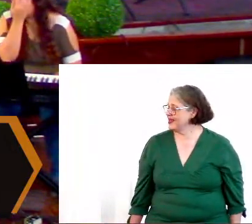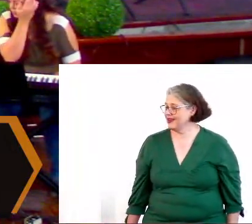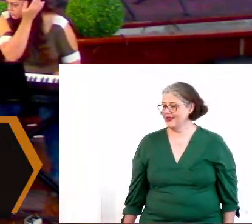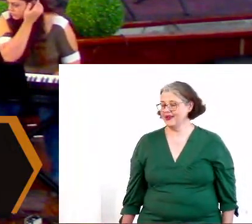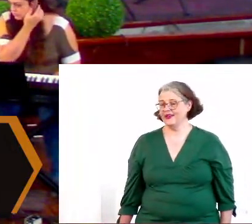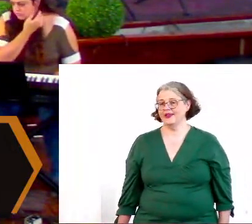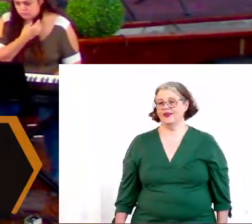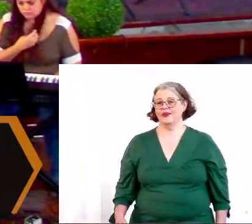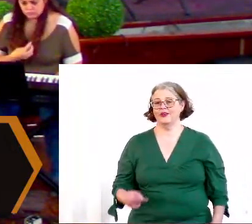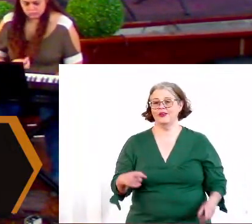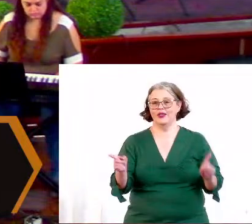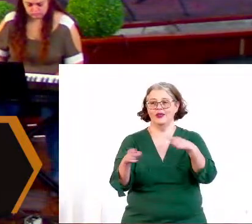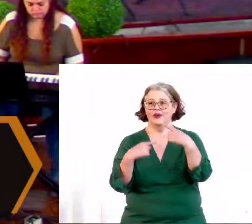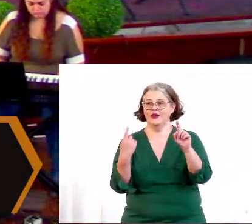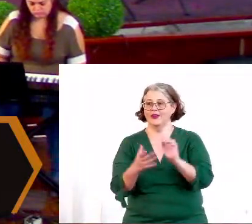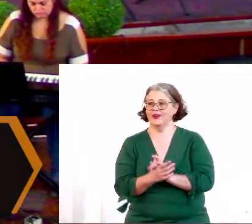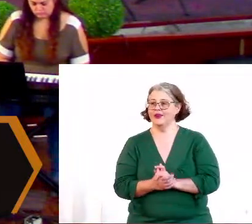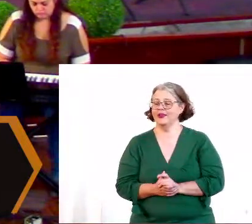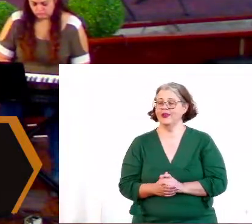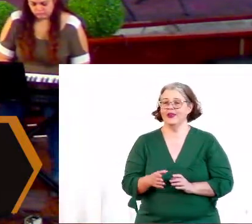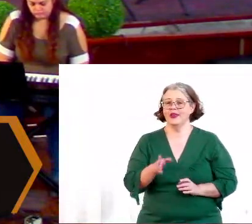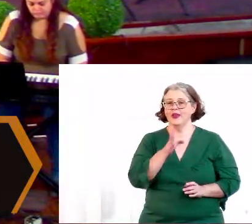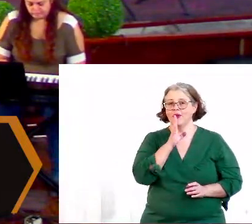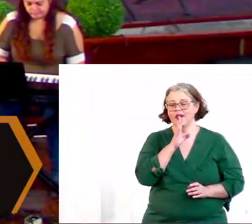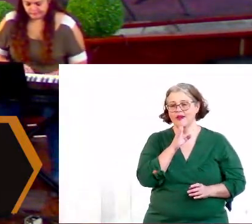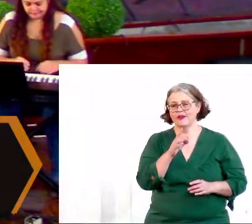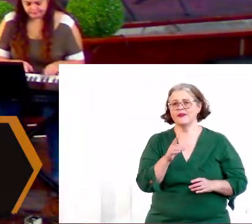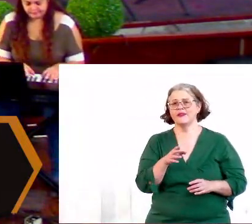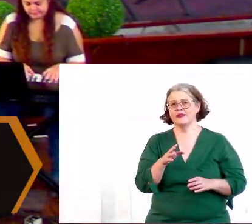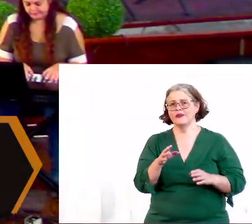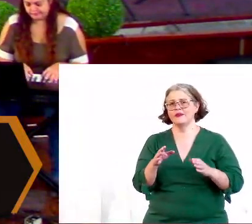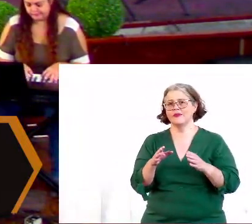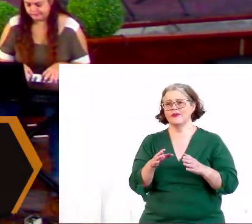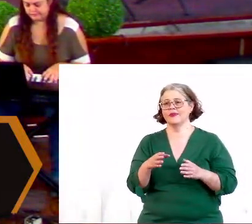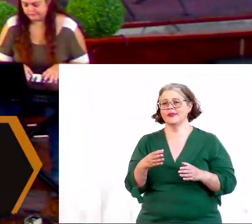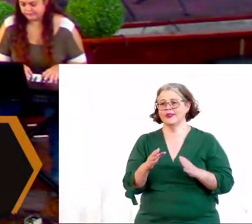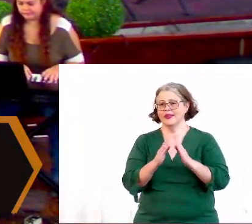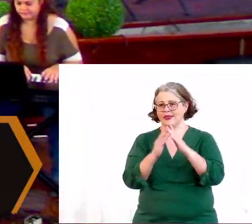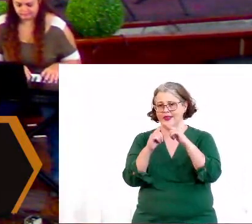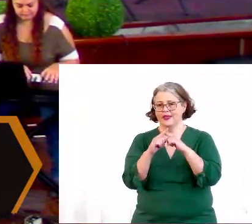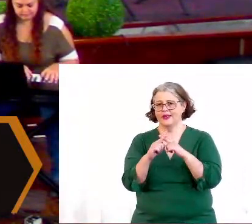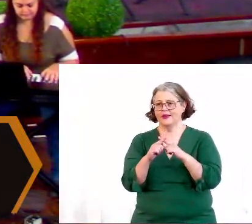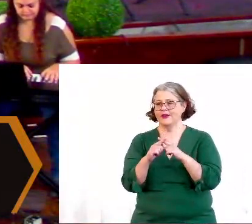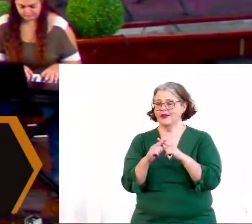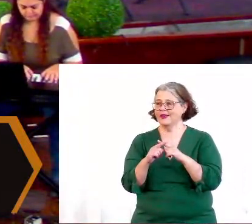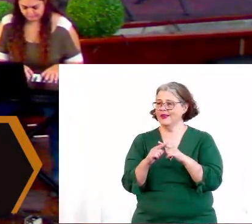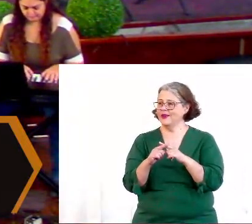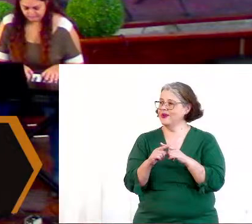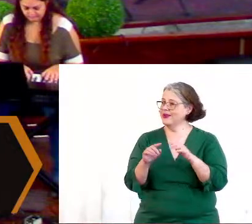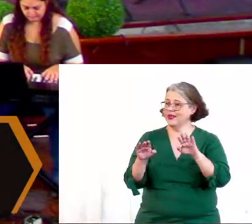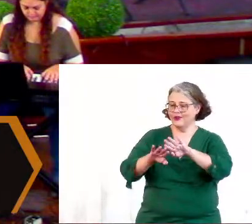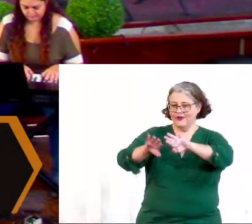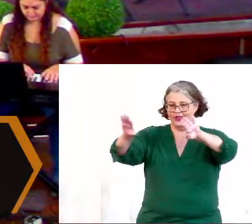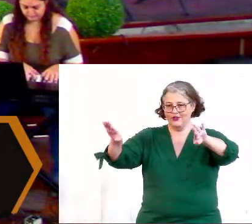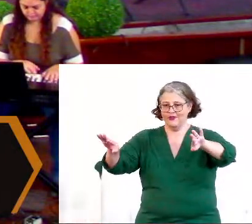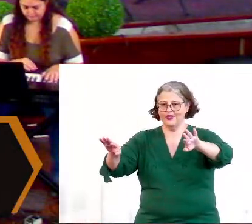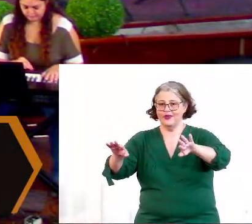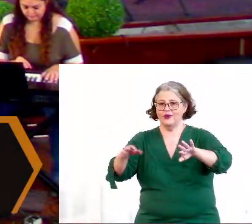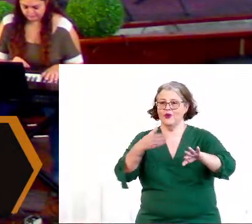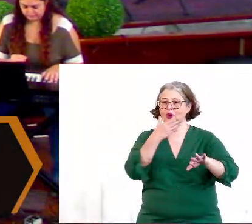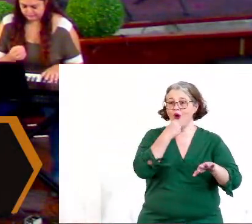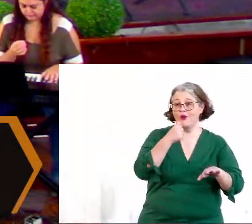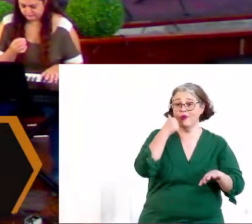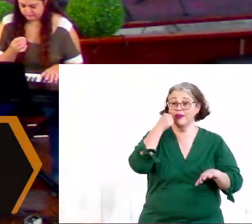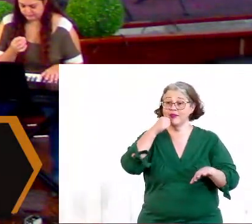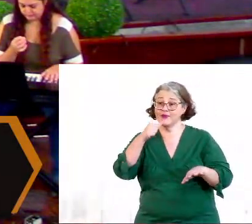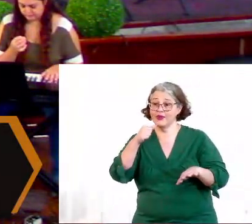O próximo cântico, ele é bastante conhecido da igreja, e a gente faz uma pequena divisão entre homens e mulheres. A gente canta a